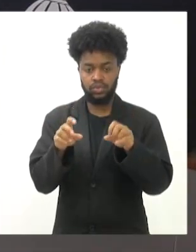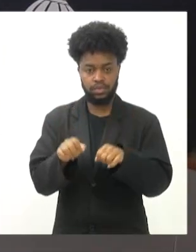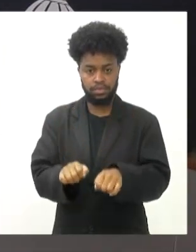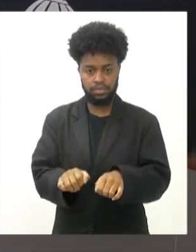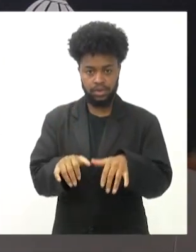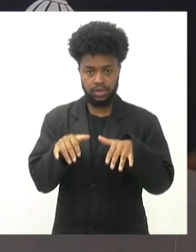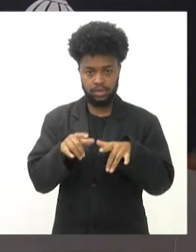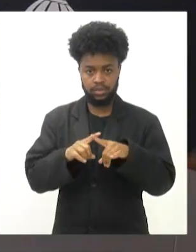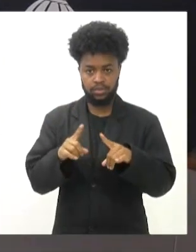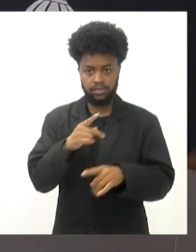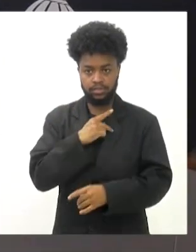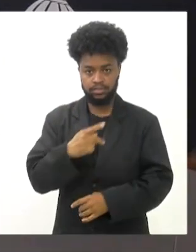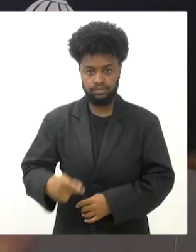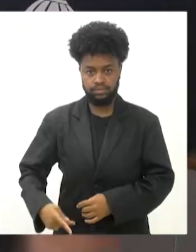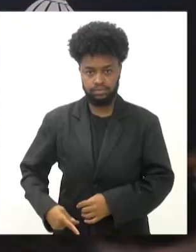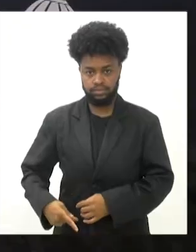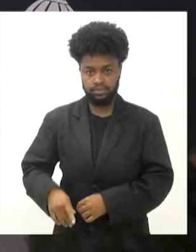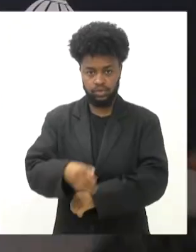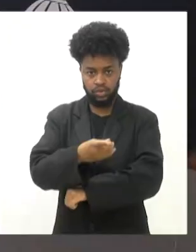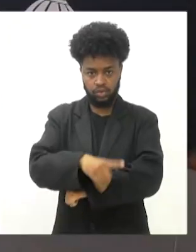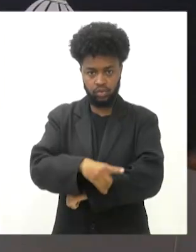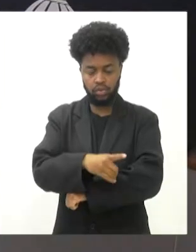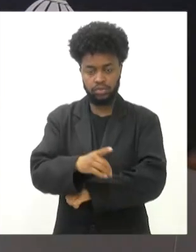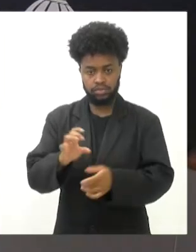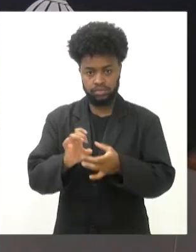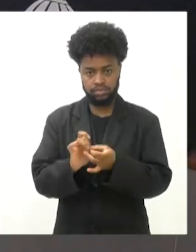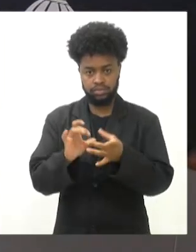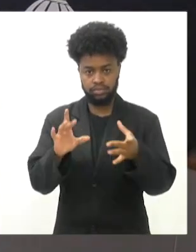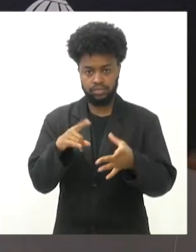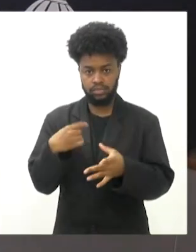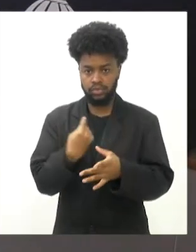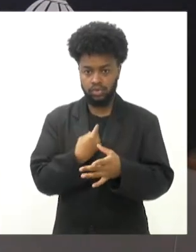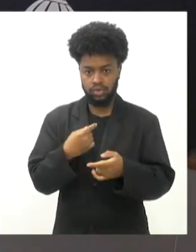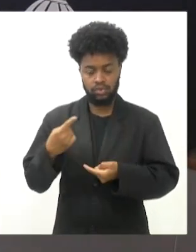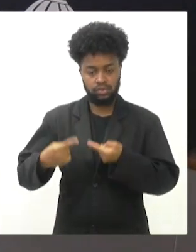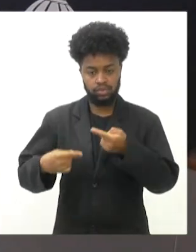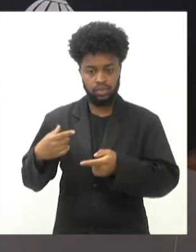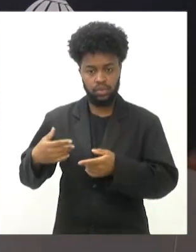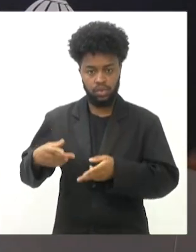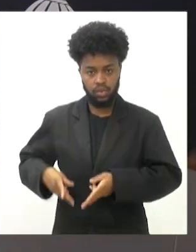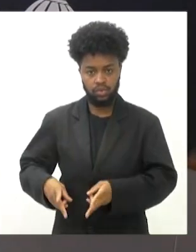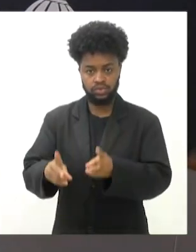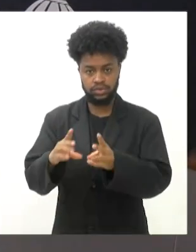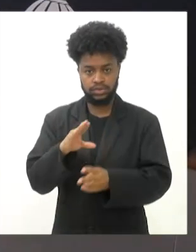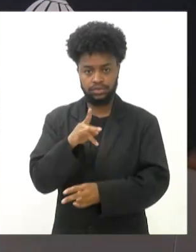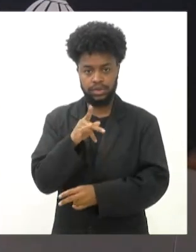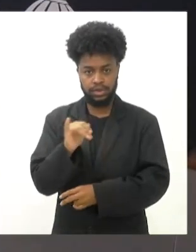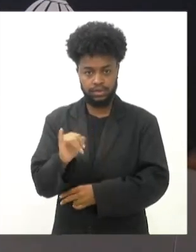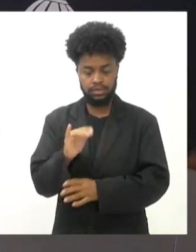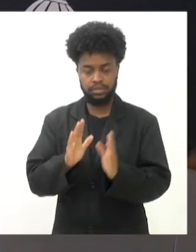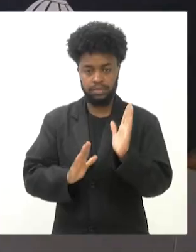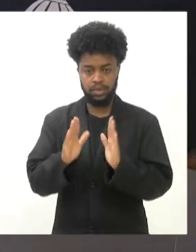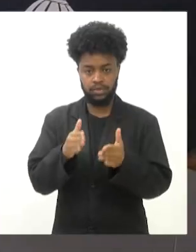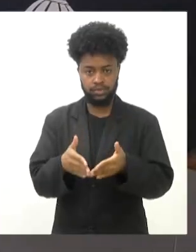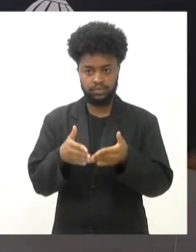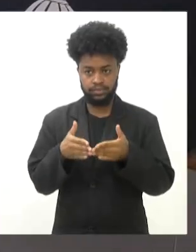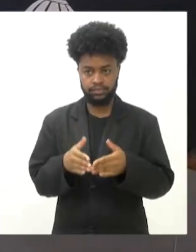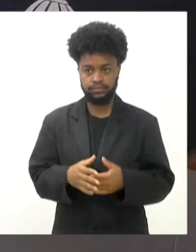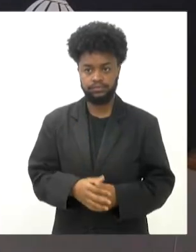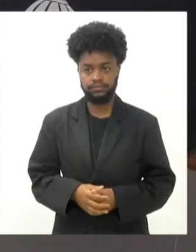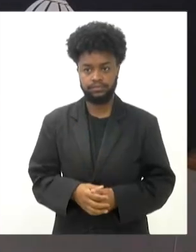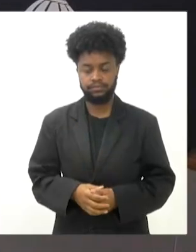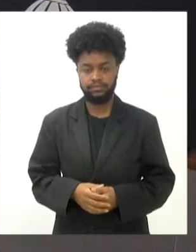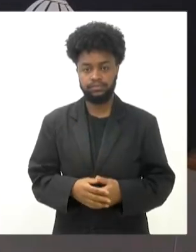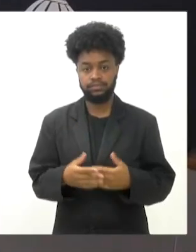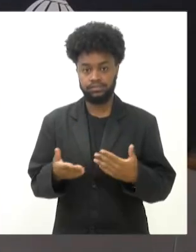o presidente da casa deferiu que nós pudéssemos avançar com a CPI mesmo durante o momento de recesso. Dito